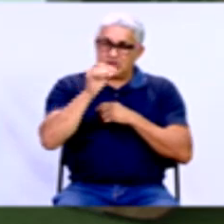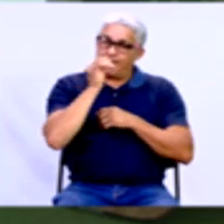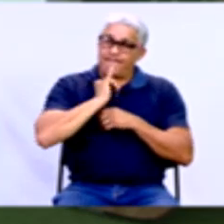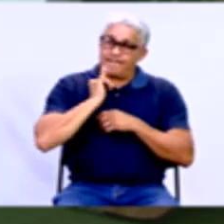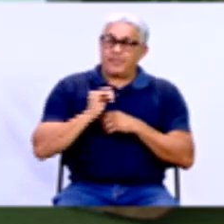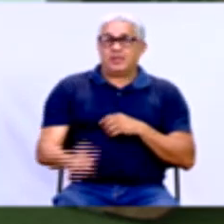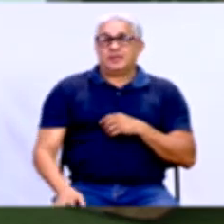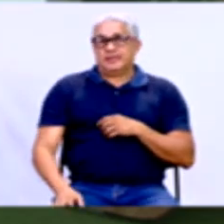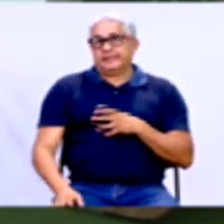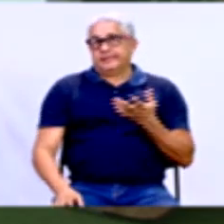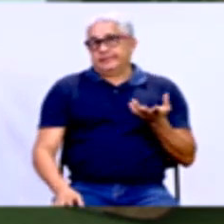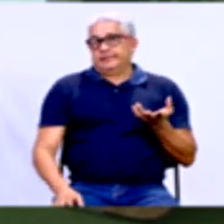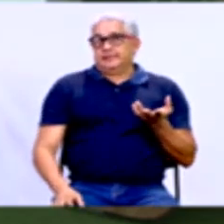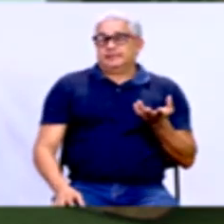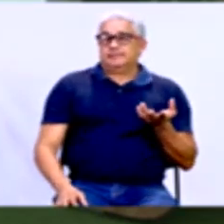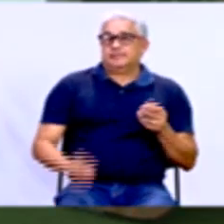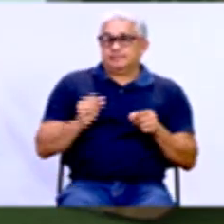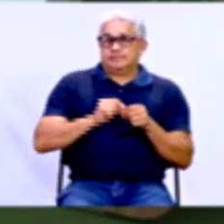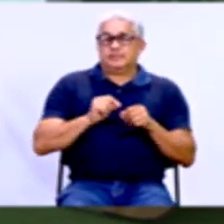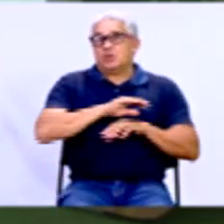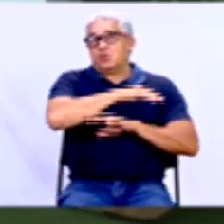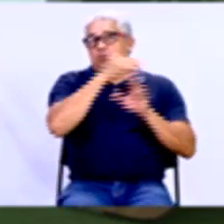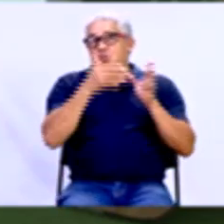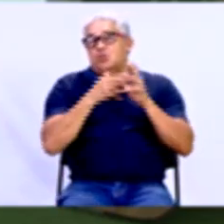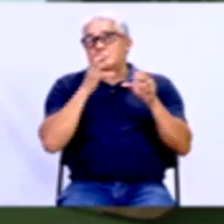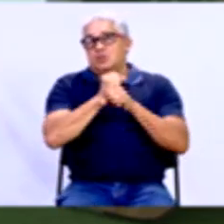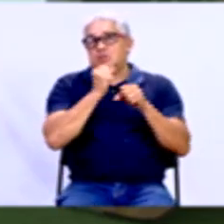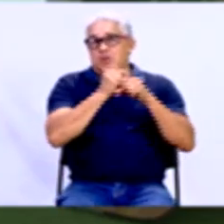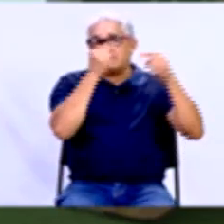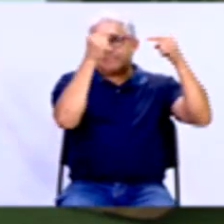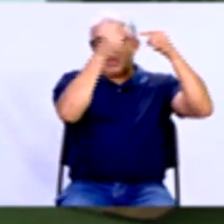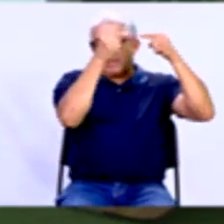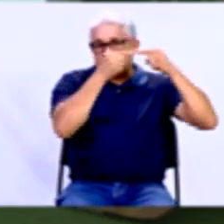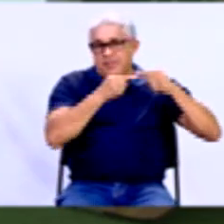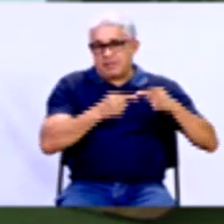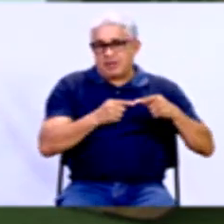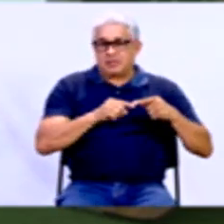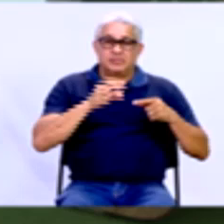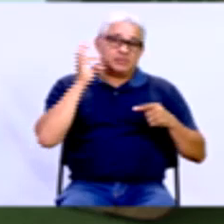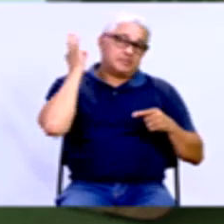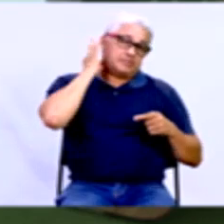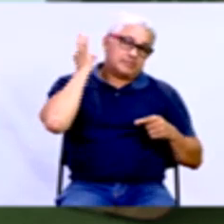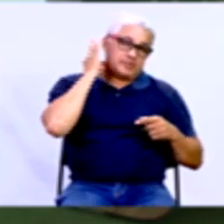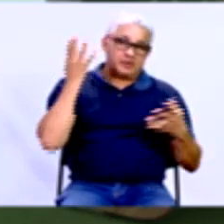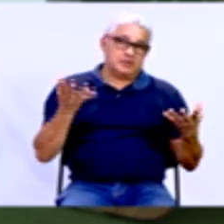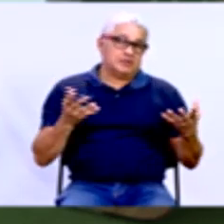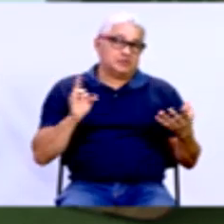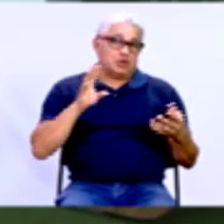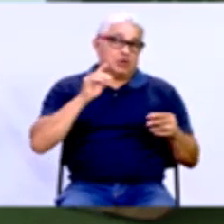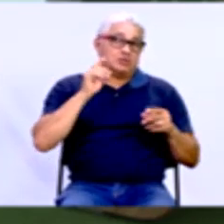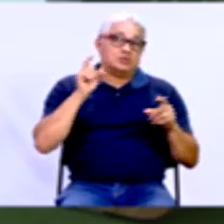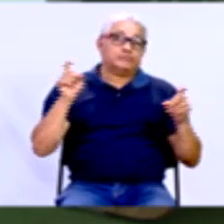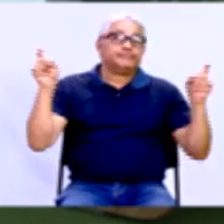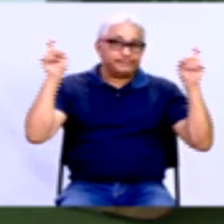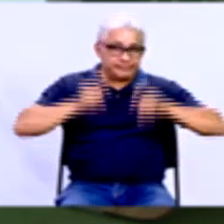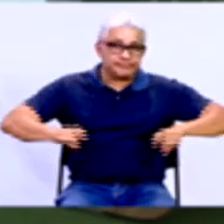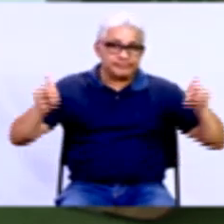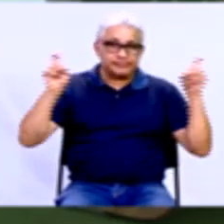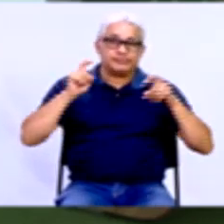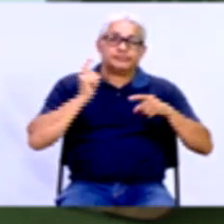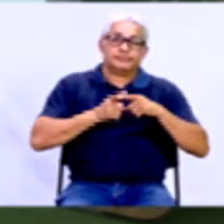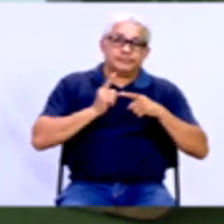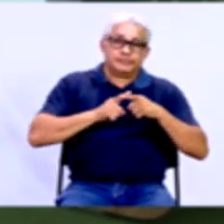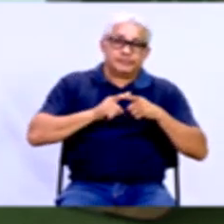exemplo, para a gente fazer todas as combinações do jogo da loteria, daí já é um negócio que é só computador para fazer mesmo. São milhões,